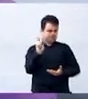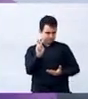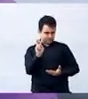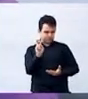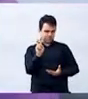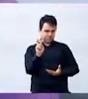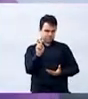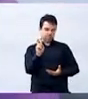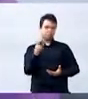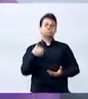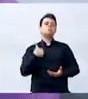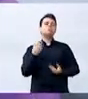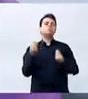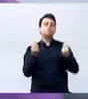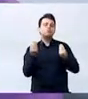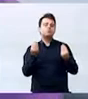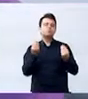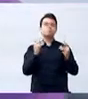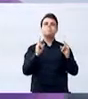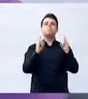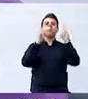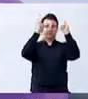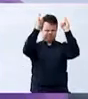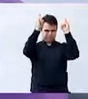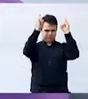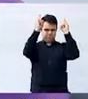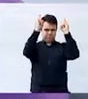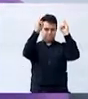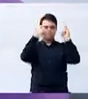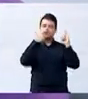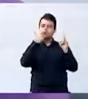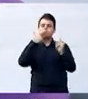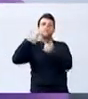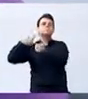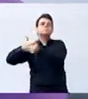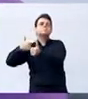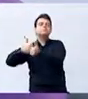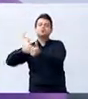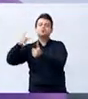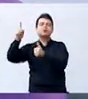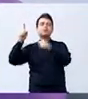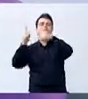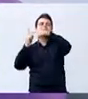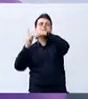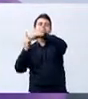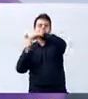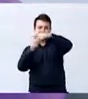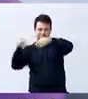aqui no prezinho, perto do cemitério.